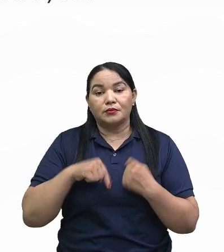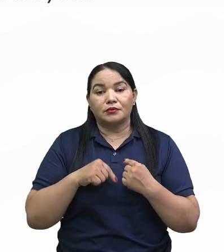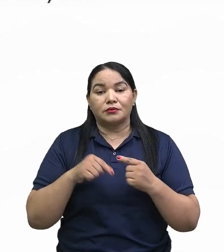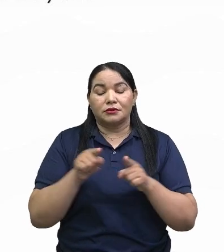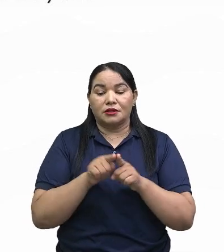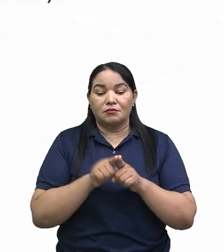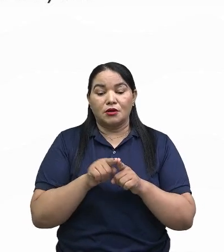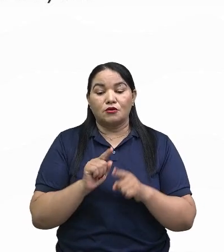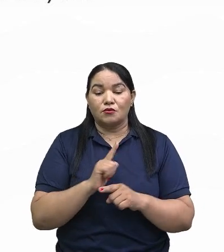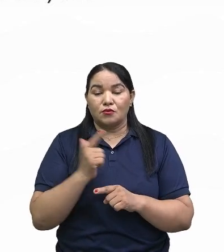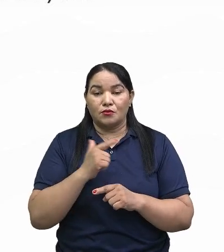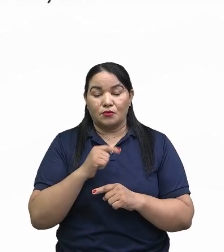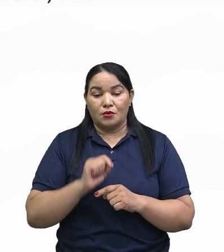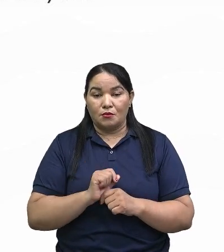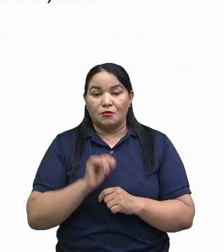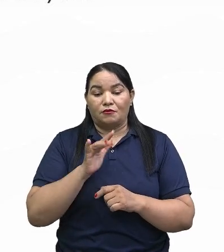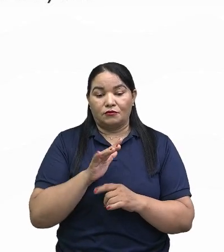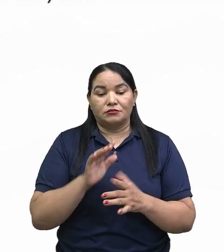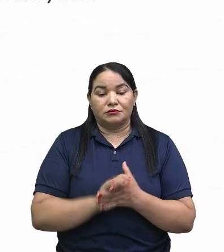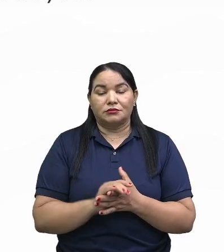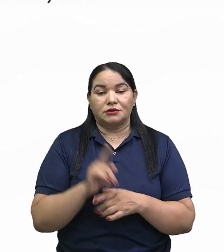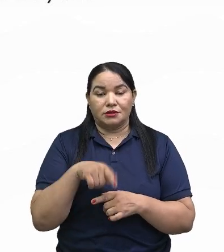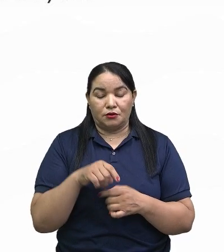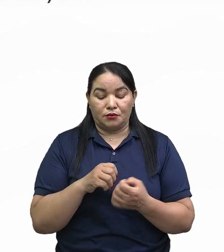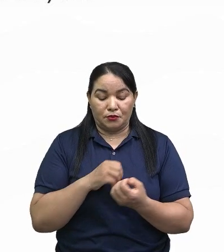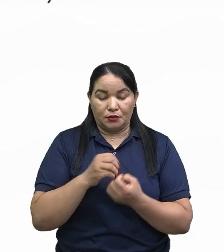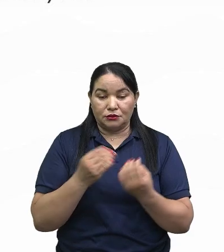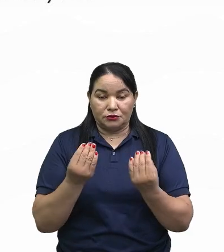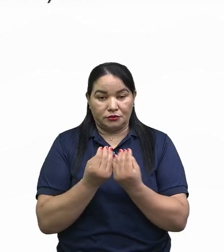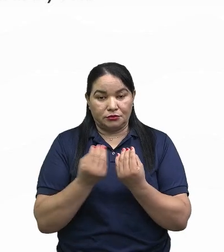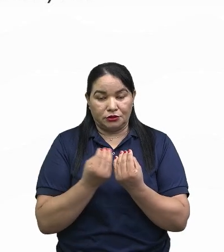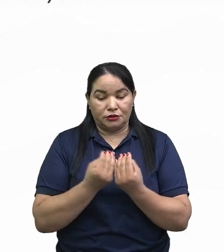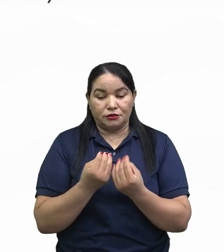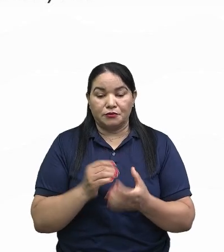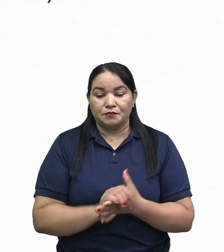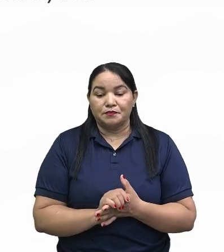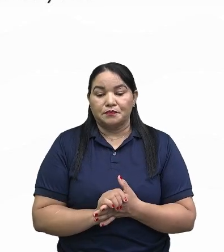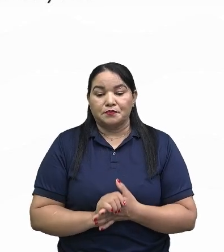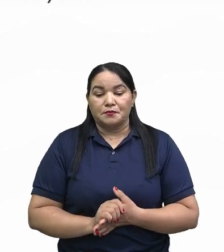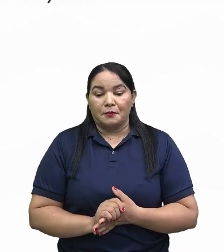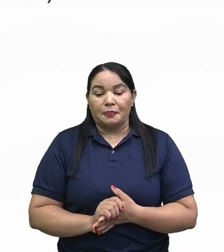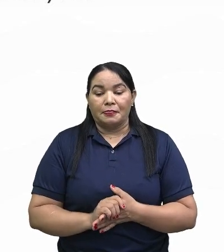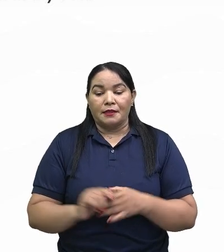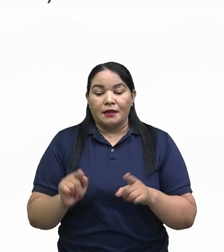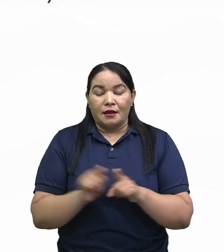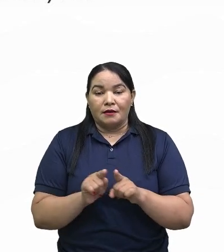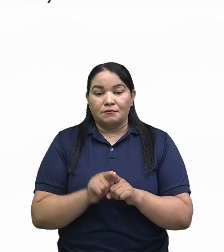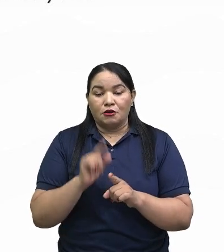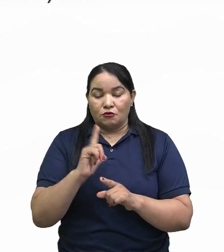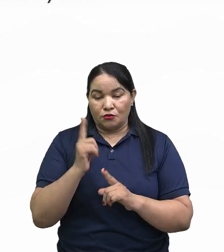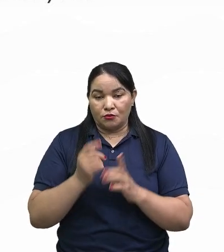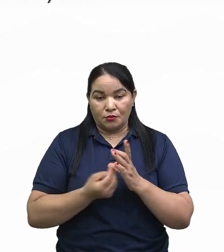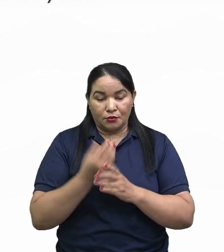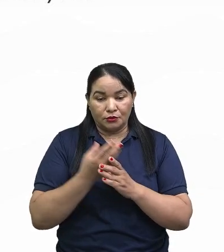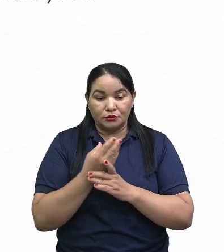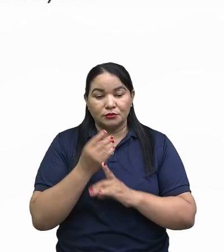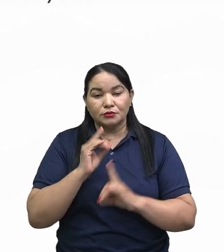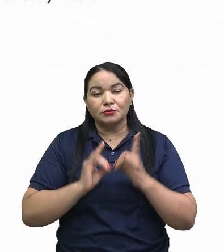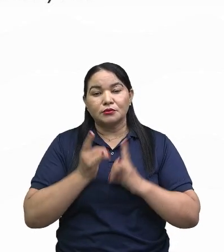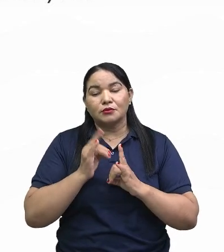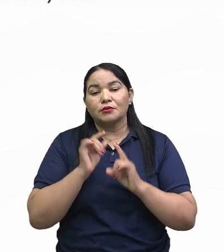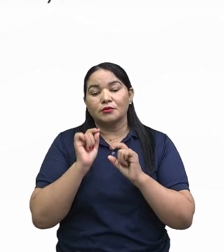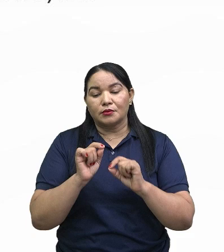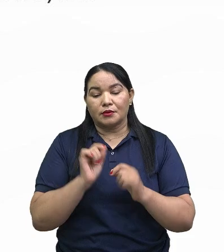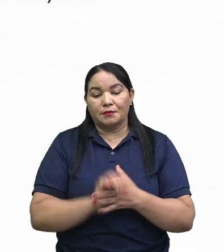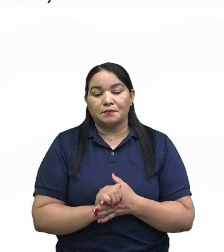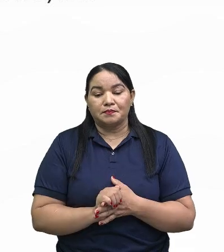para fora, que é o caso do suco pancreático. E aí, né, falando mais sobre os hormônios que ele produz, a insulina e o glucagon, a